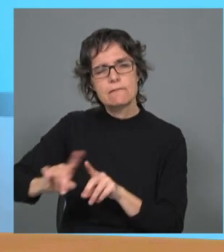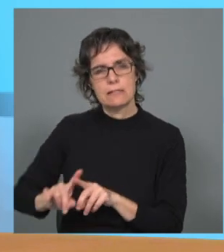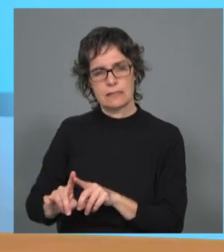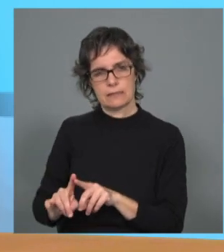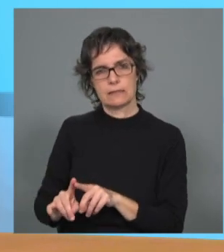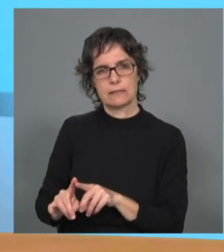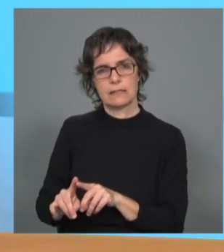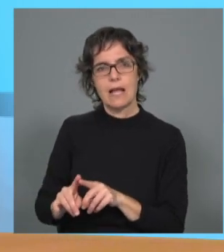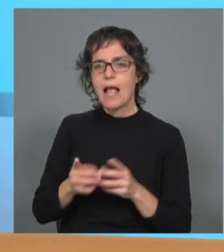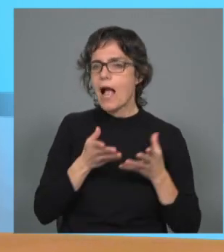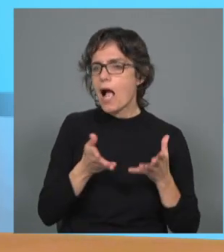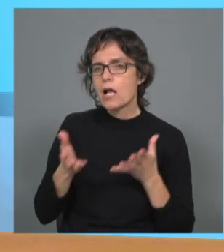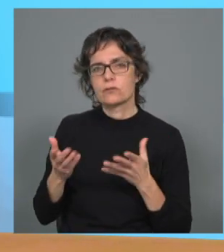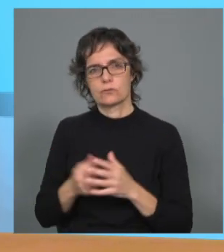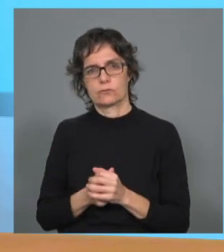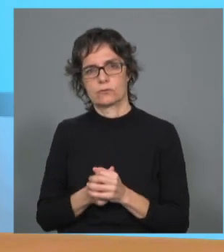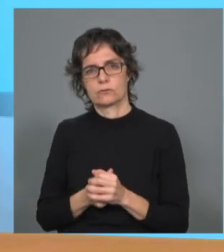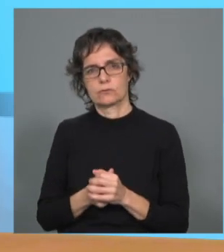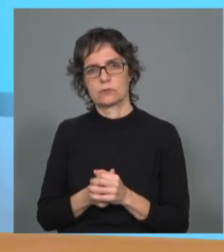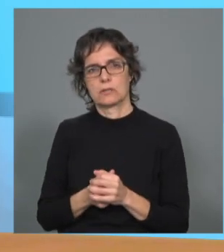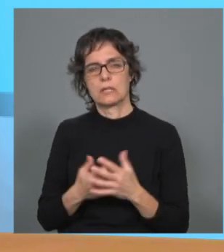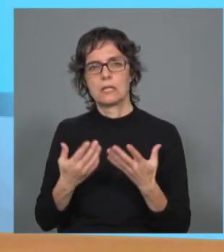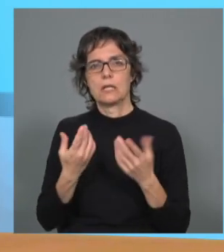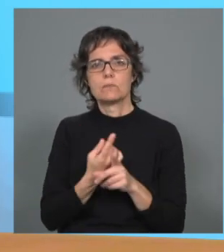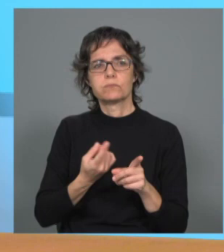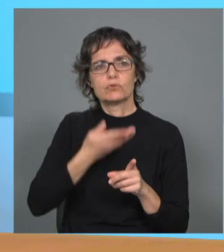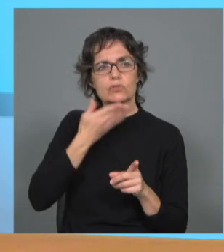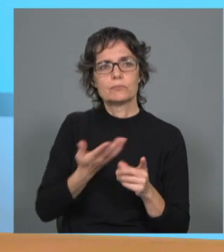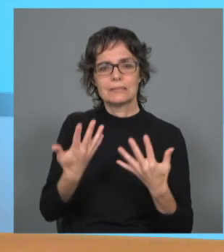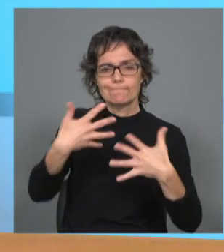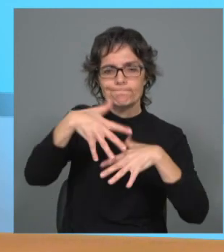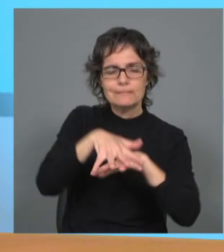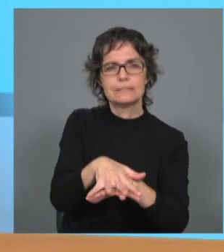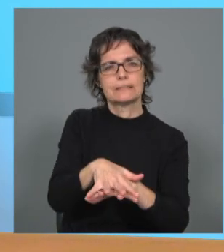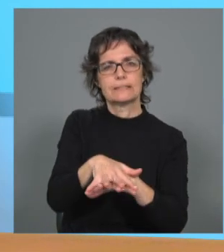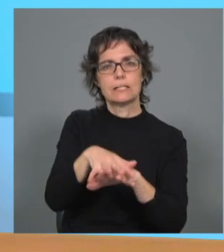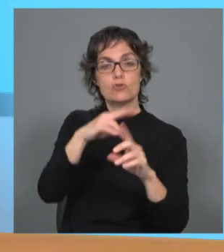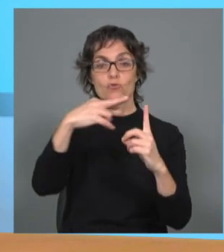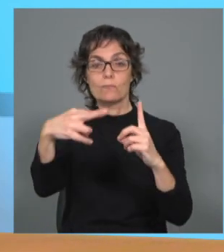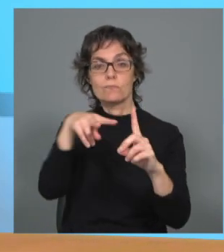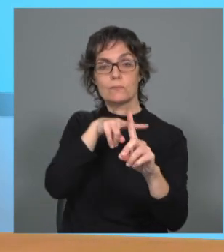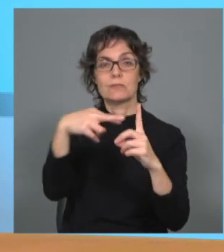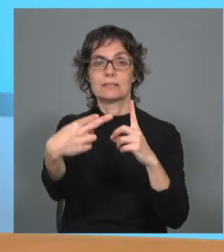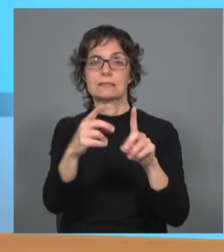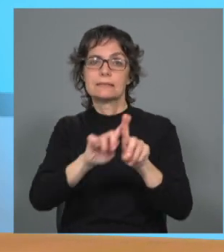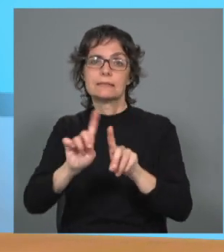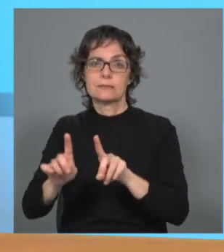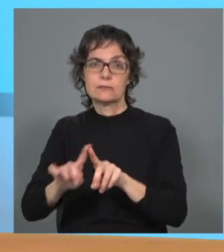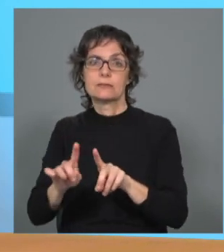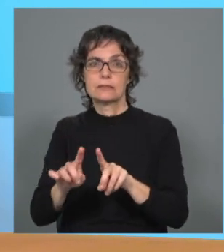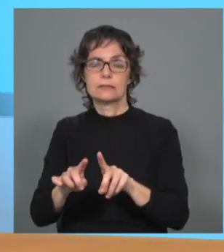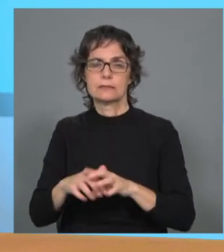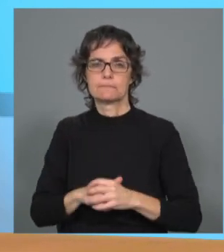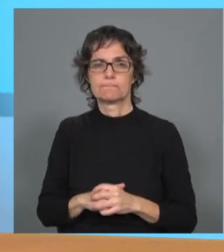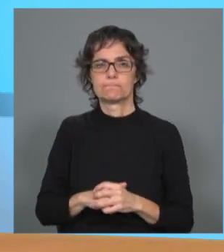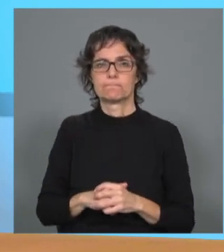ajuda na tomada de decisão, precisamente porque ajuda a ter novos pontos de vista, colocar os dados todos na mesa.